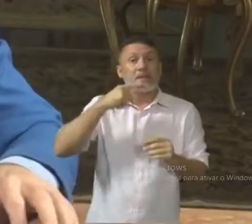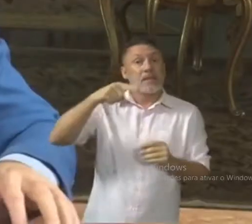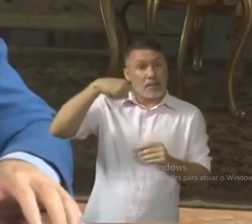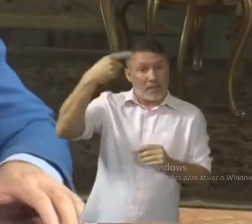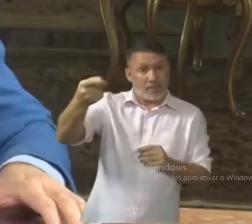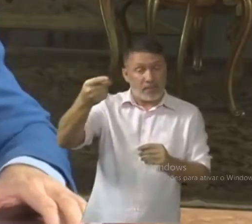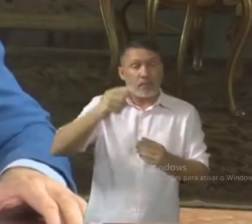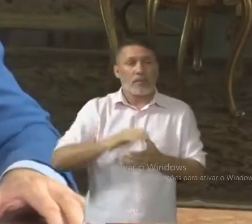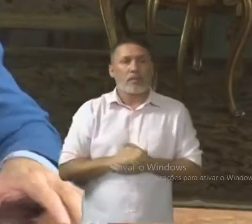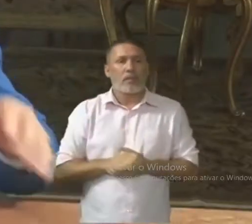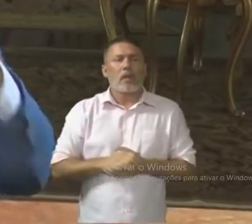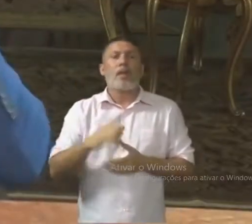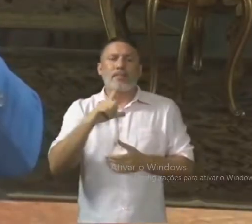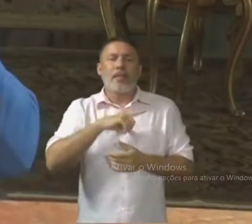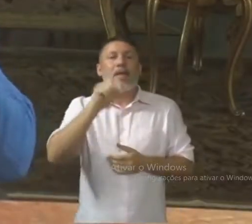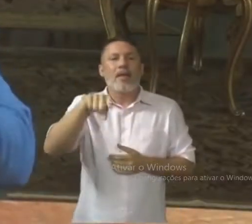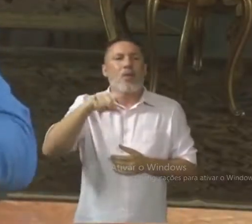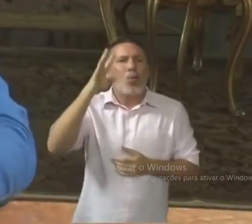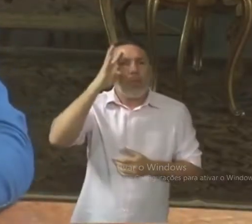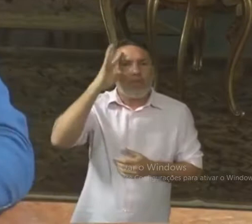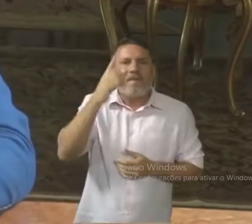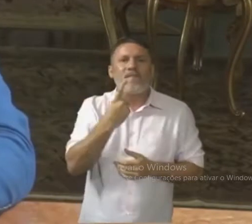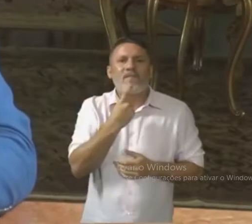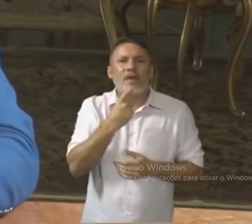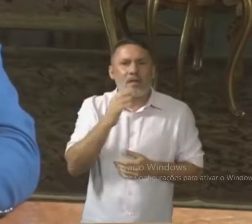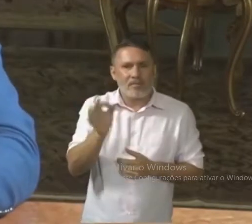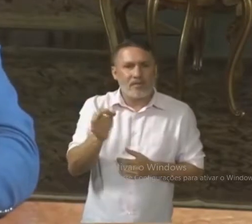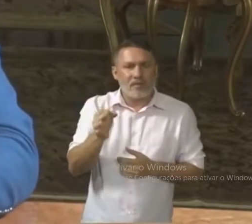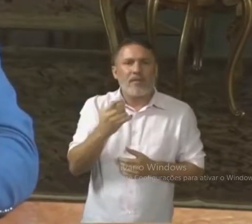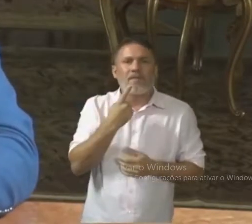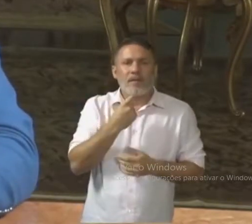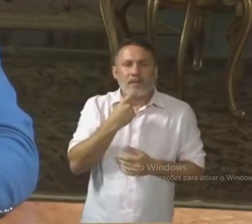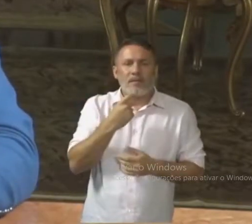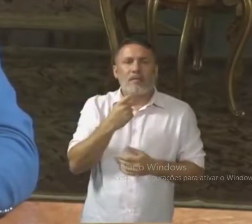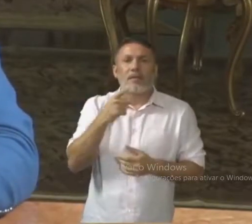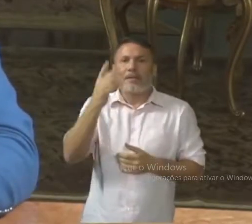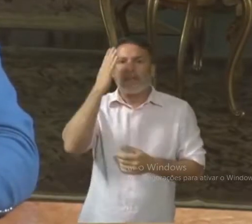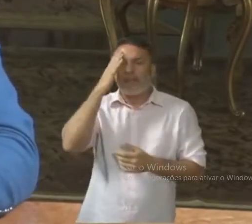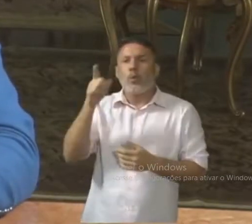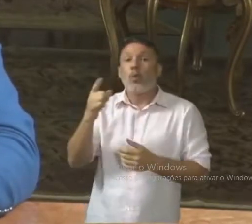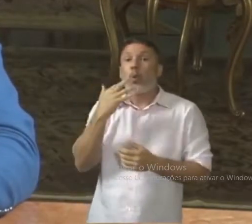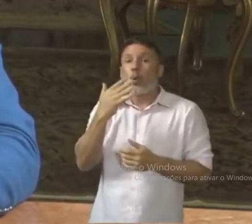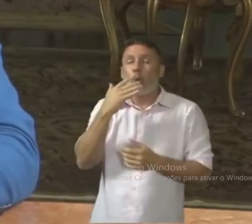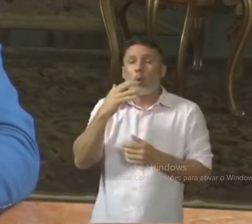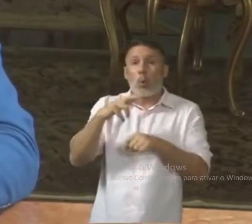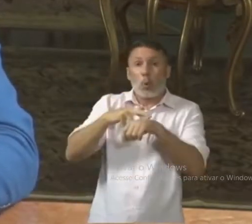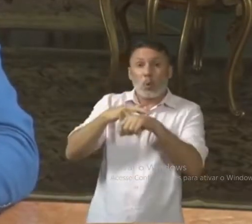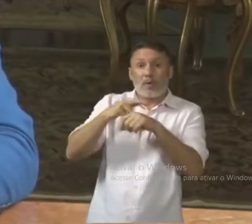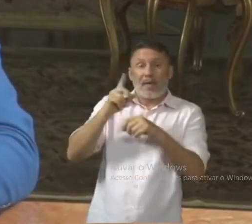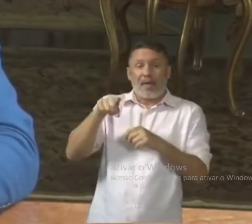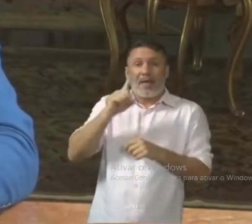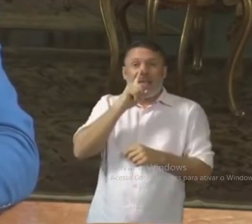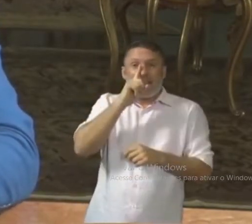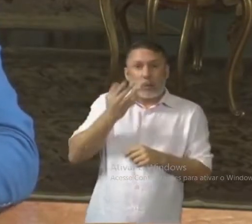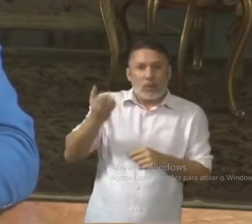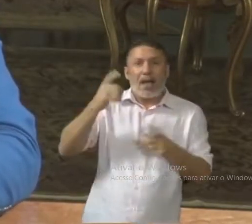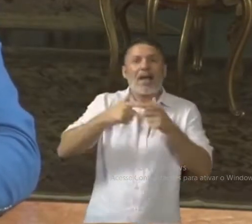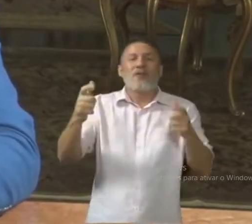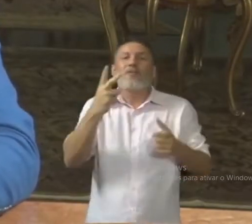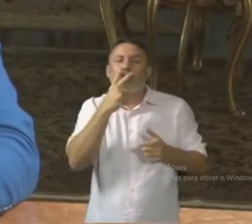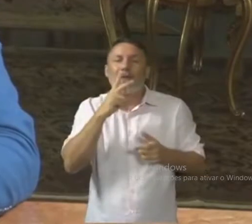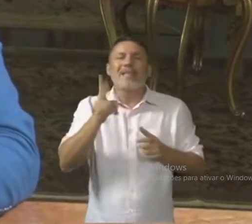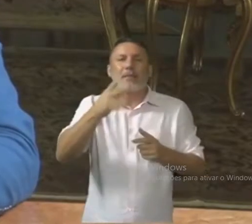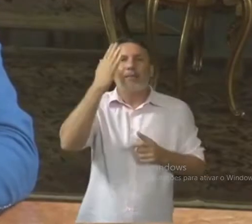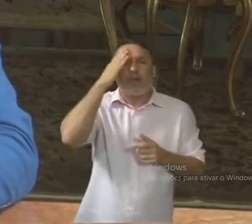comércio. Nós temos um feriado na quarta-feira. Então, o comércio no risco extremo funciona de quarta, quinta e